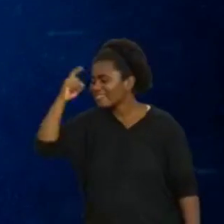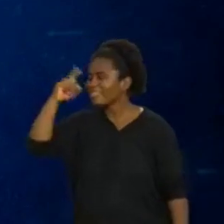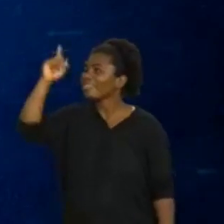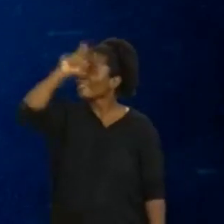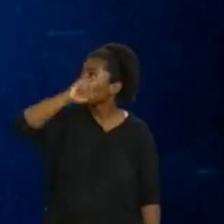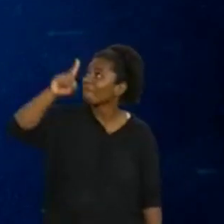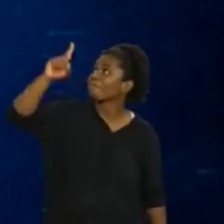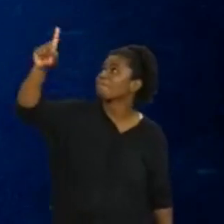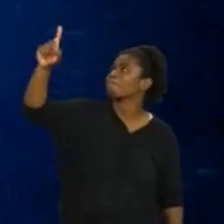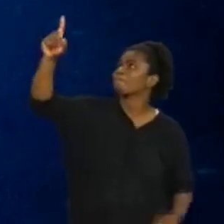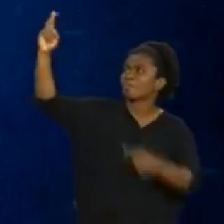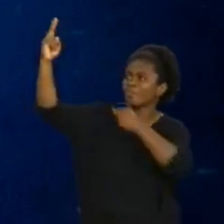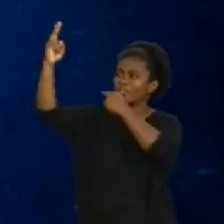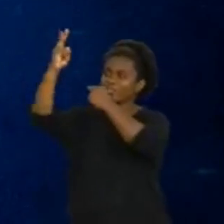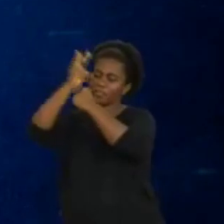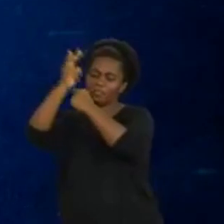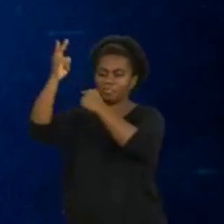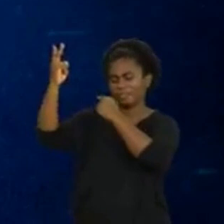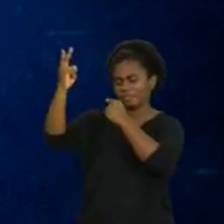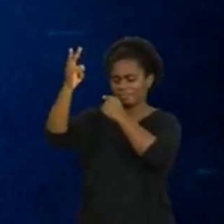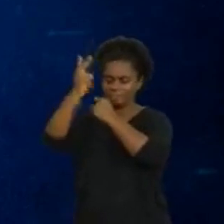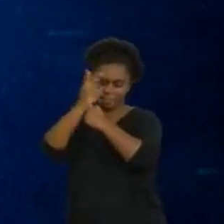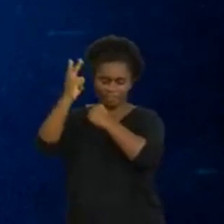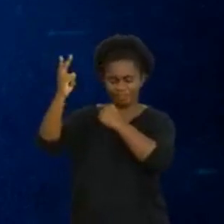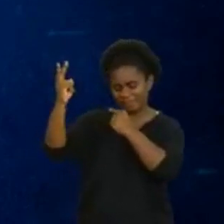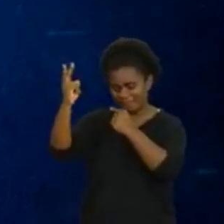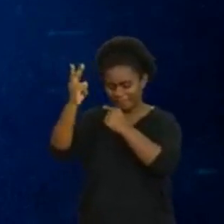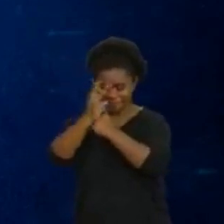imaginar. Todo mundo, Deus está